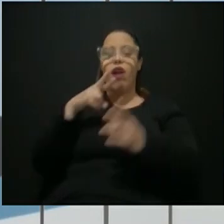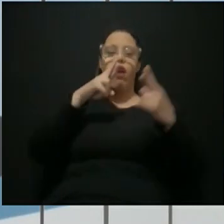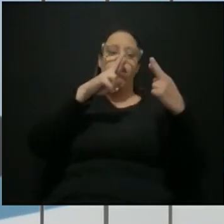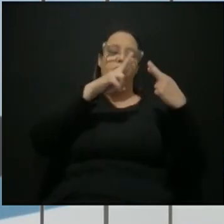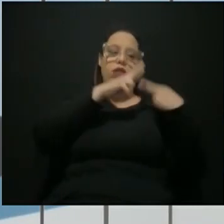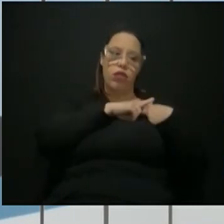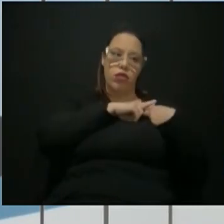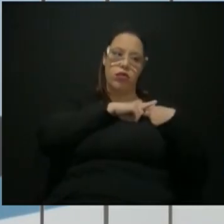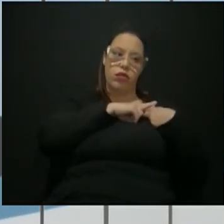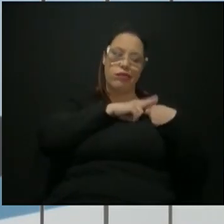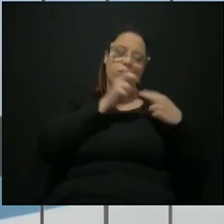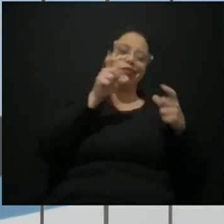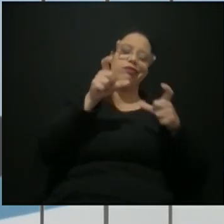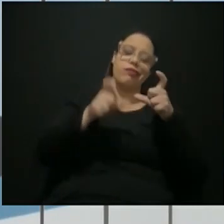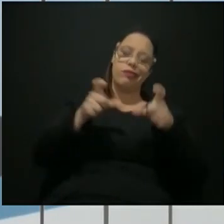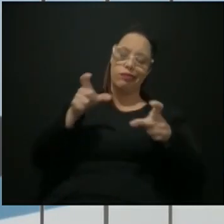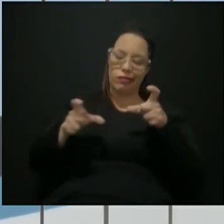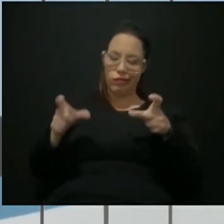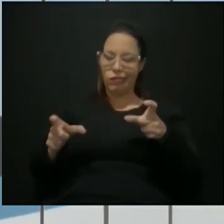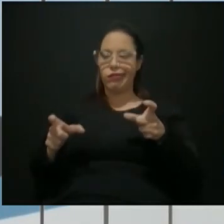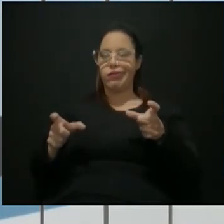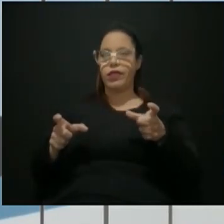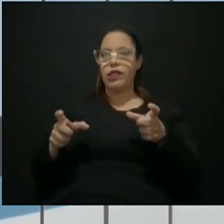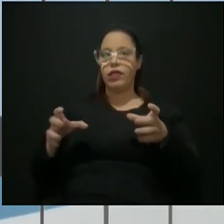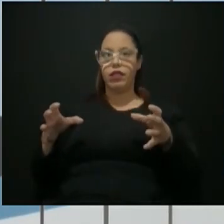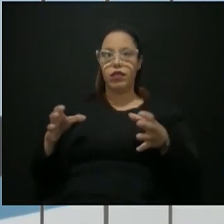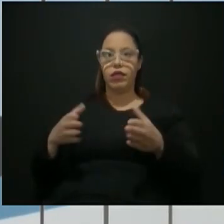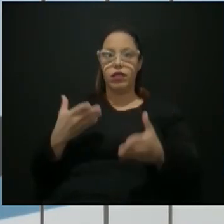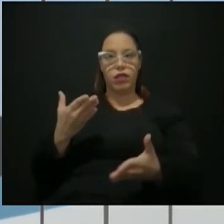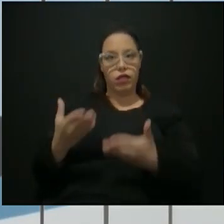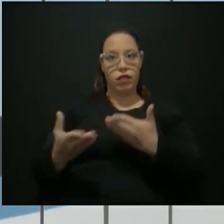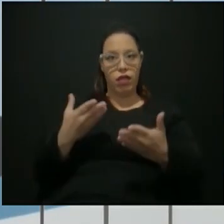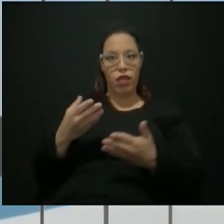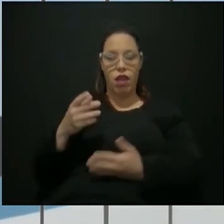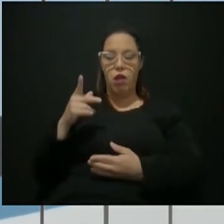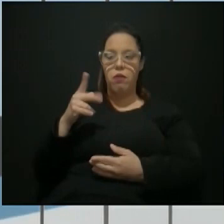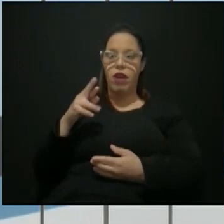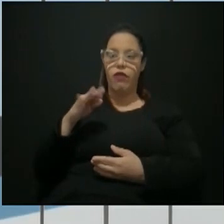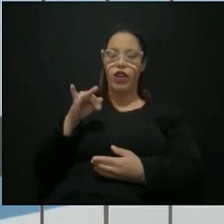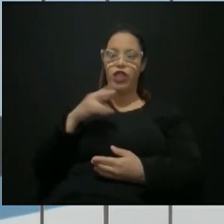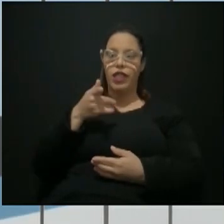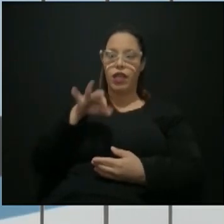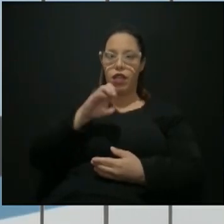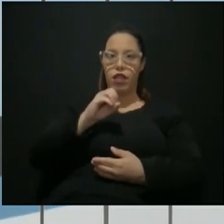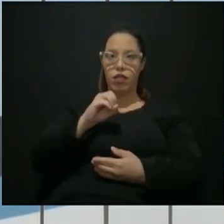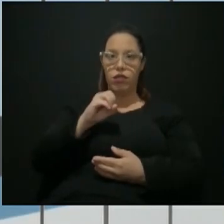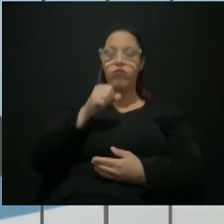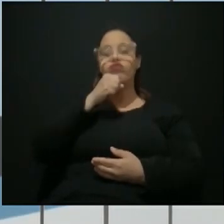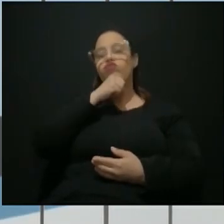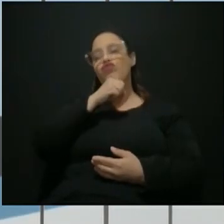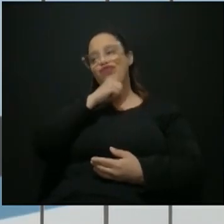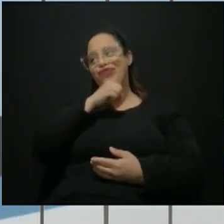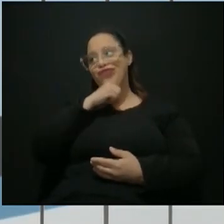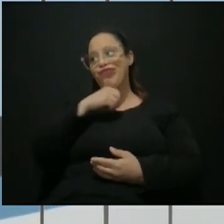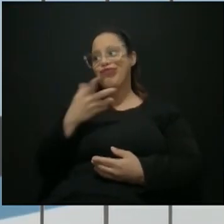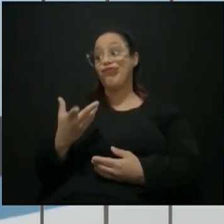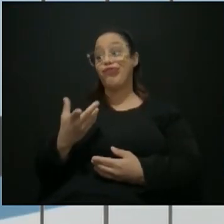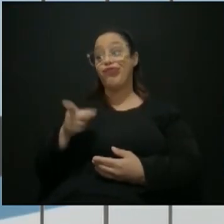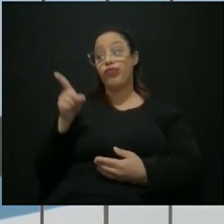indivíduos. Existe uma tendência à privatização, né, do envelhecimento. Então você